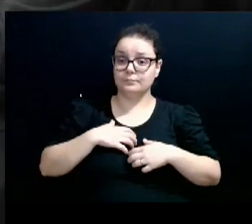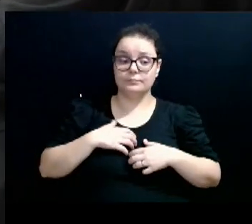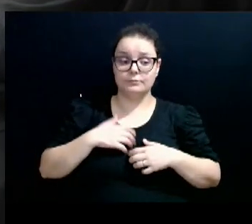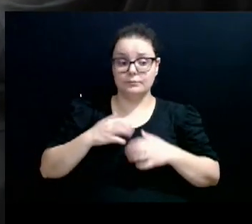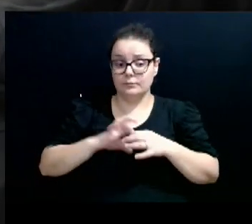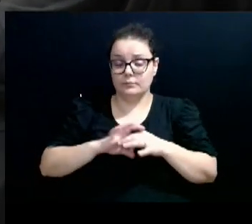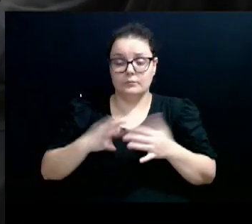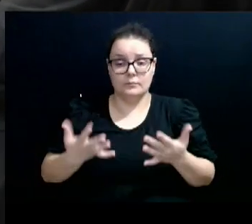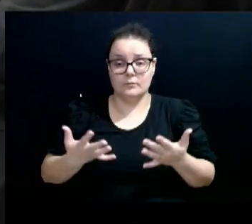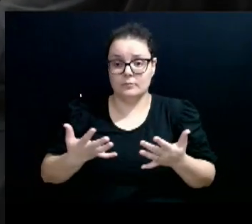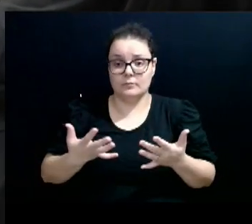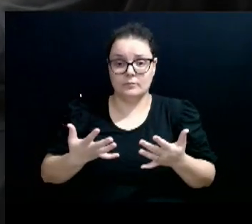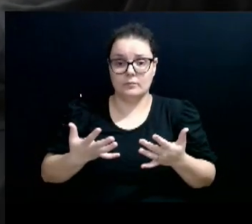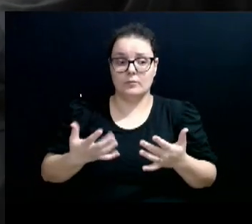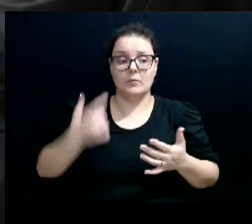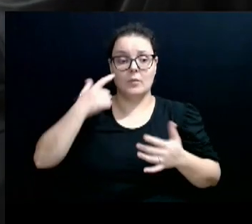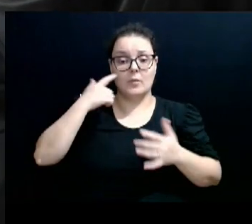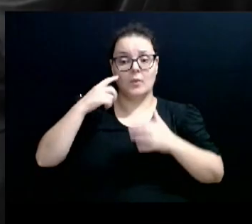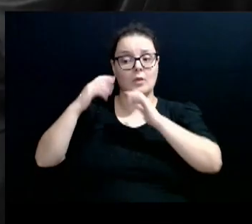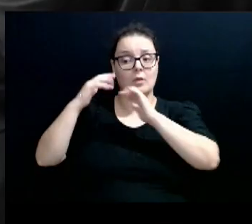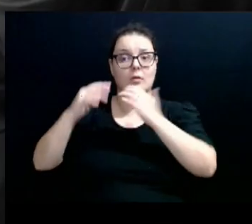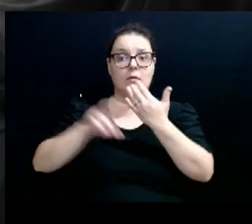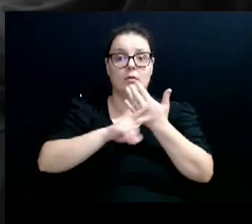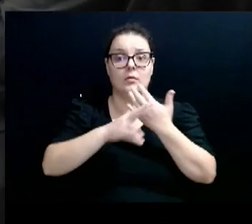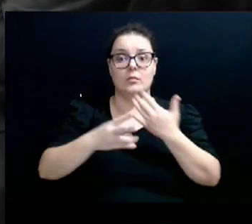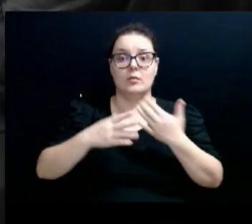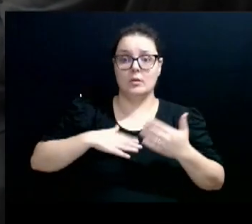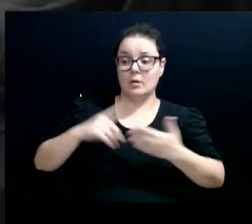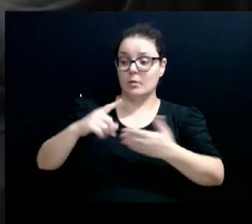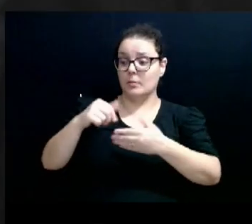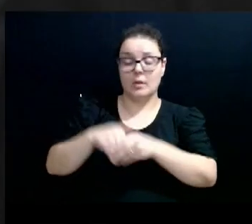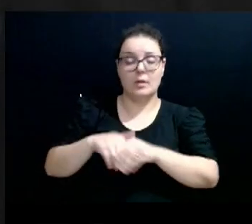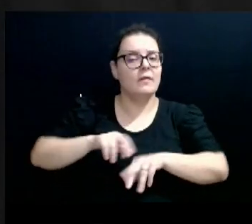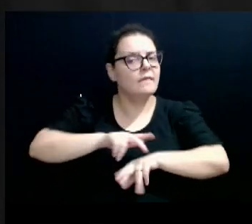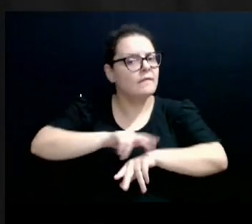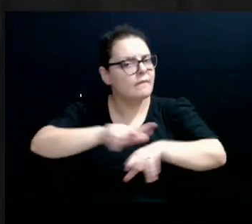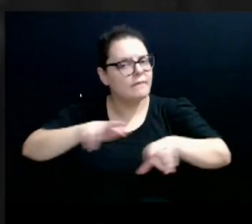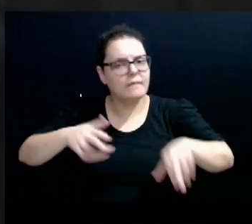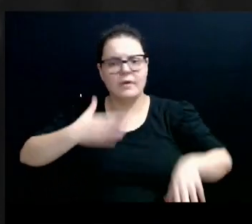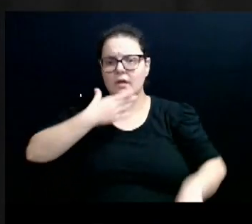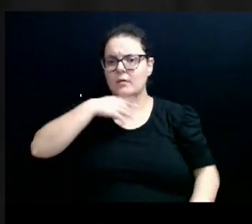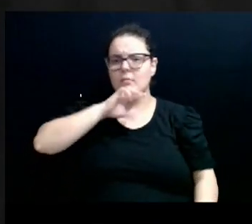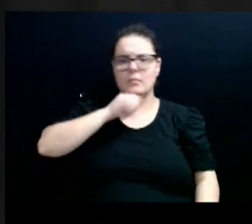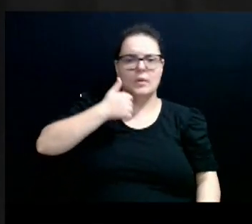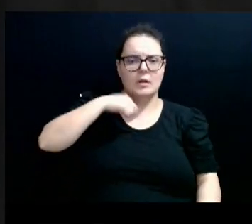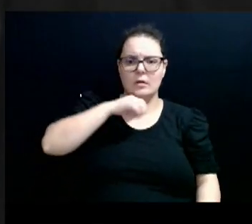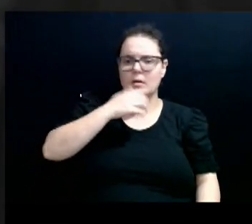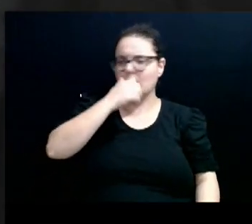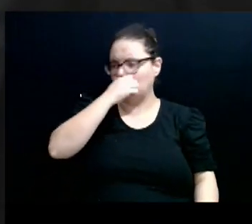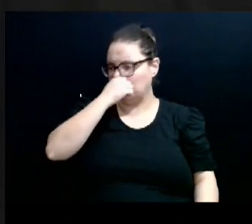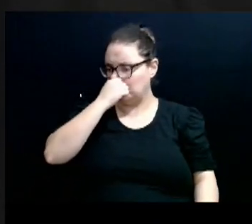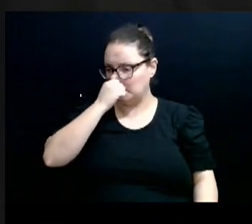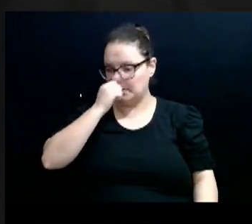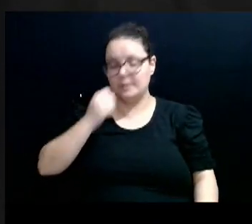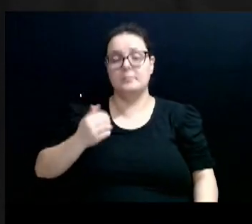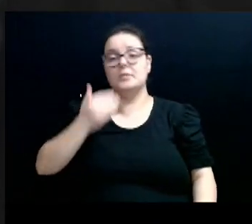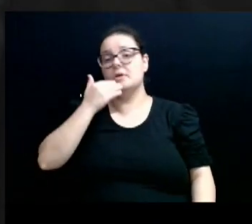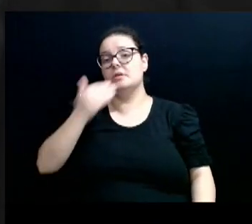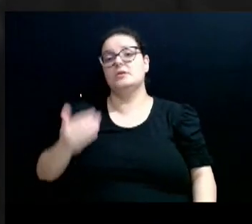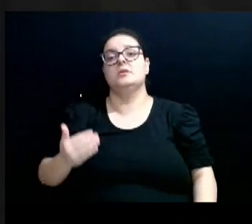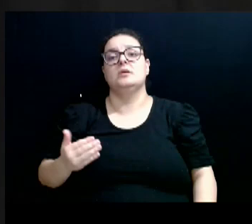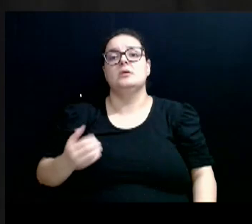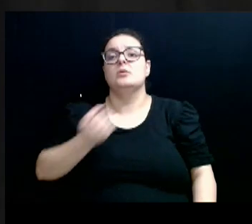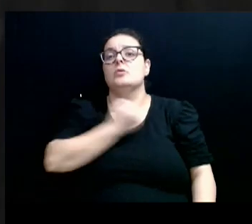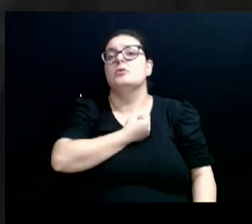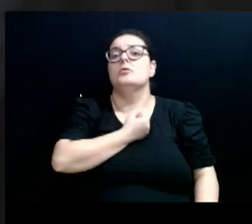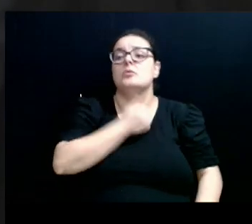disso refletir na minha eleição. Um monte de pais pediam, ligavam, manda o seu número, eu quero votar em você e tal, o que